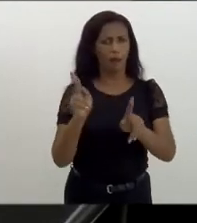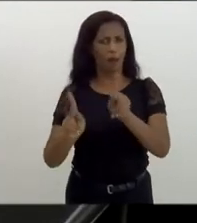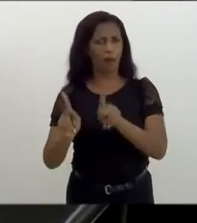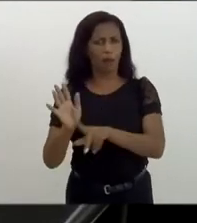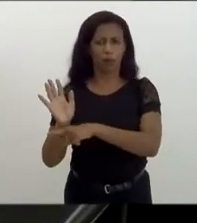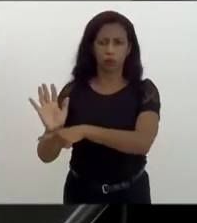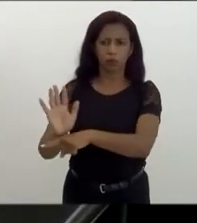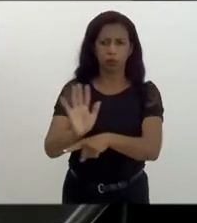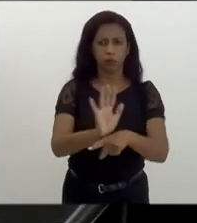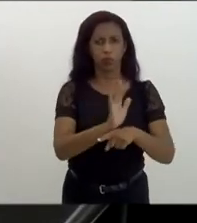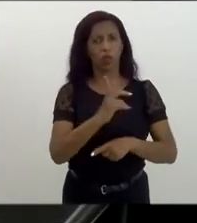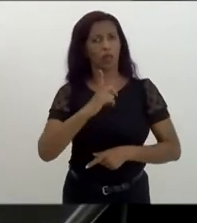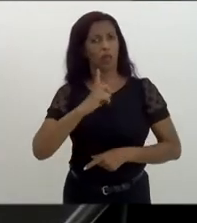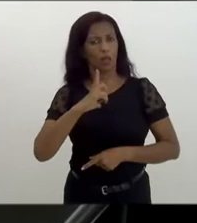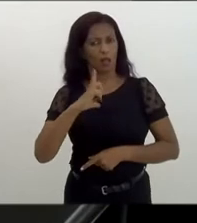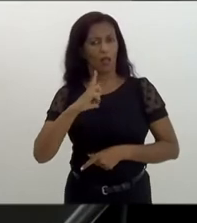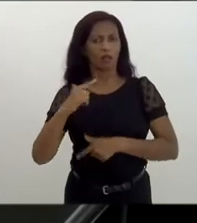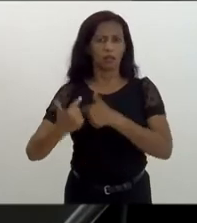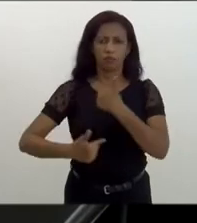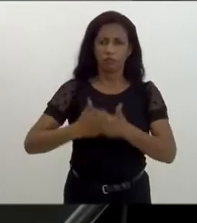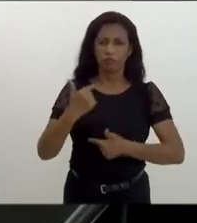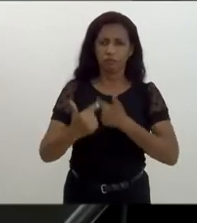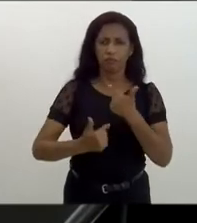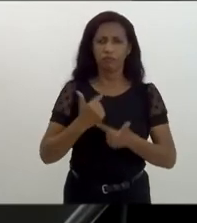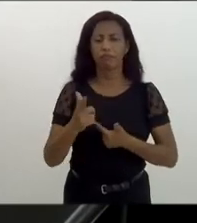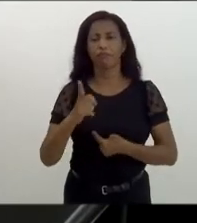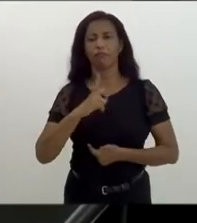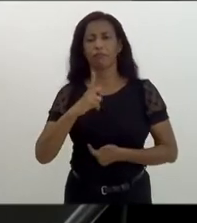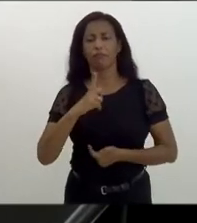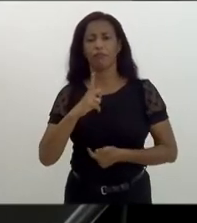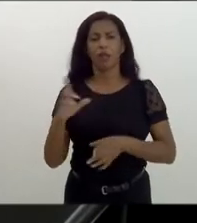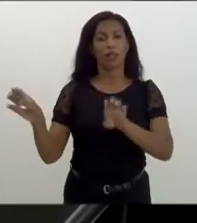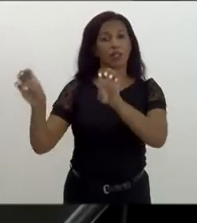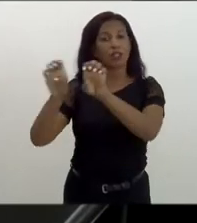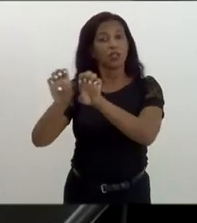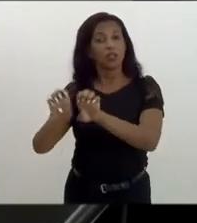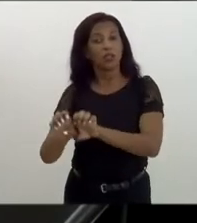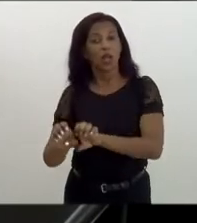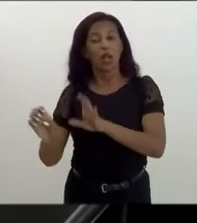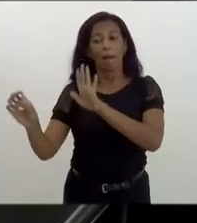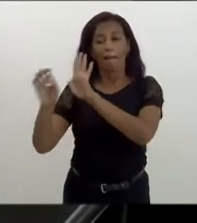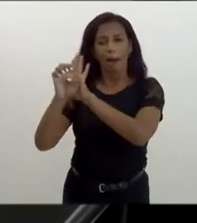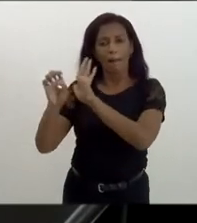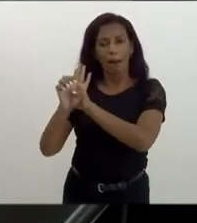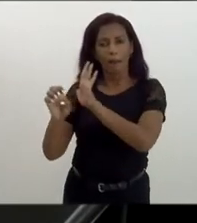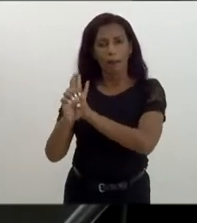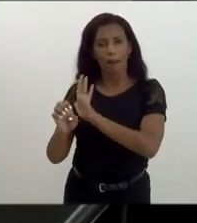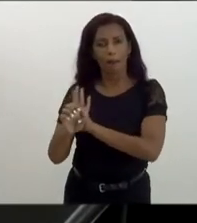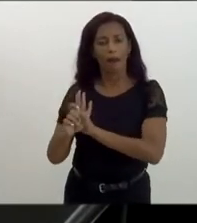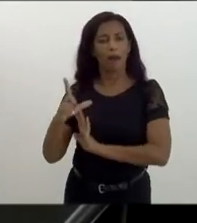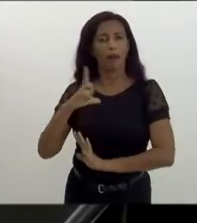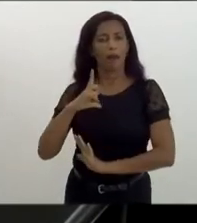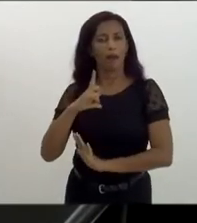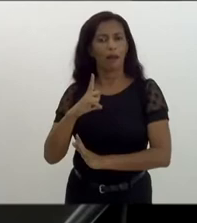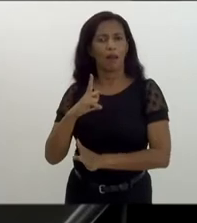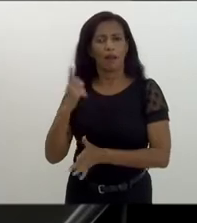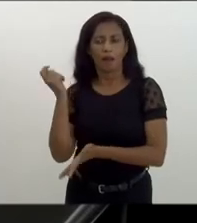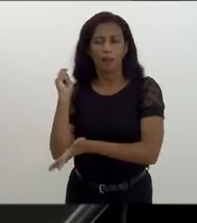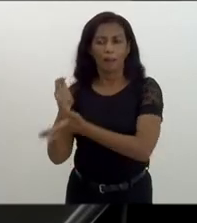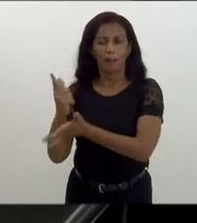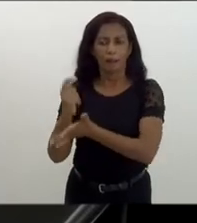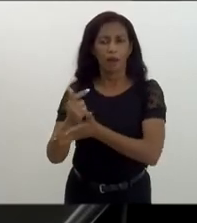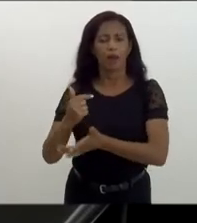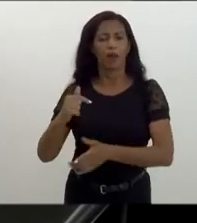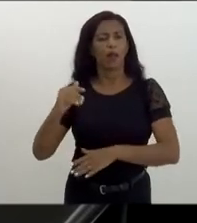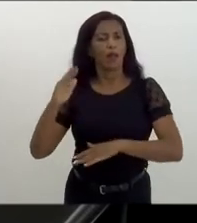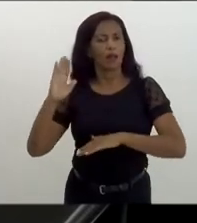população Elas têm atividades Elas têm estatuto elas prestam contas Elas têm servidores